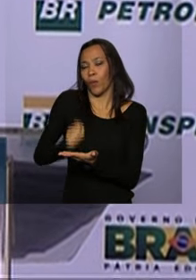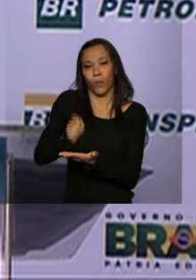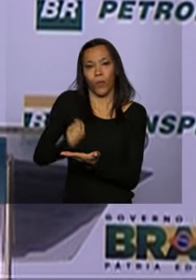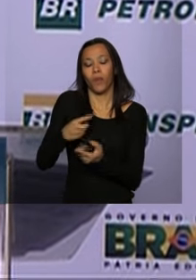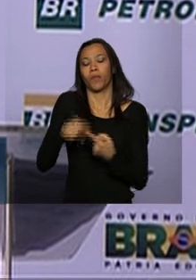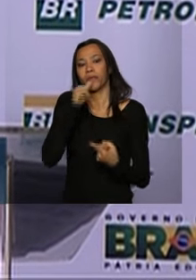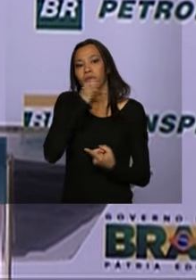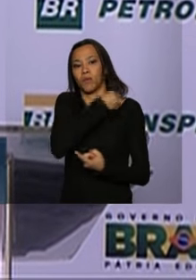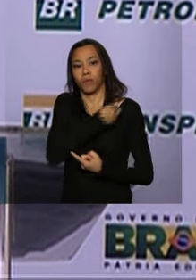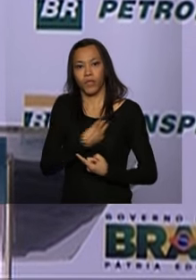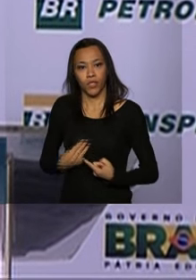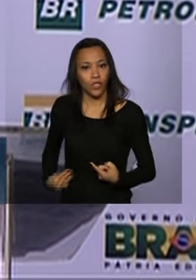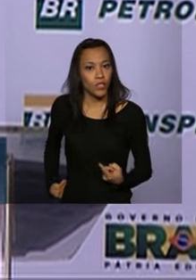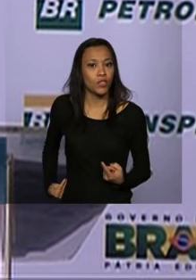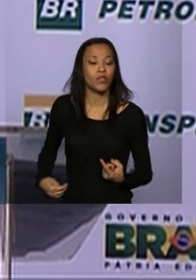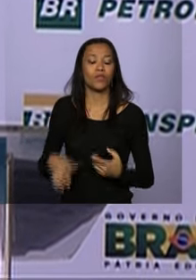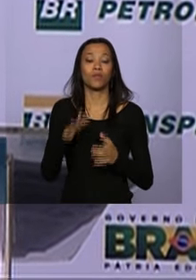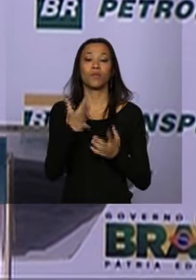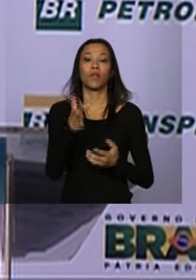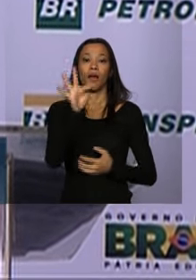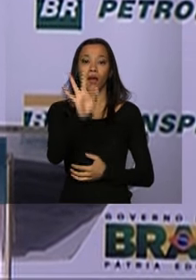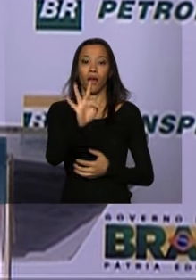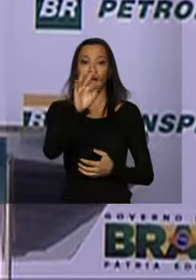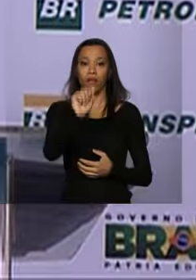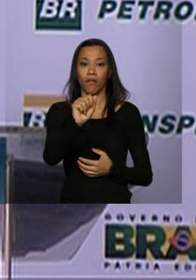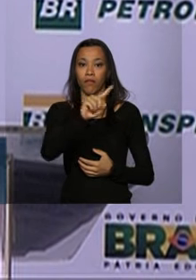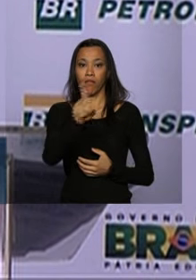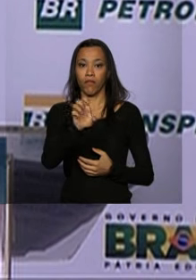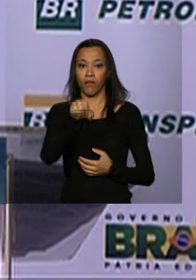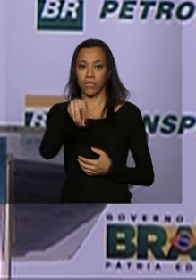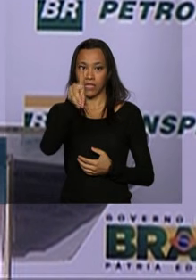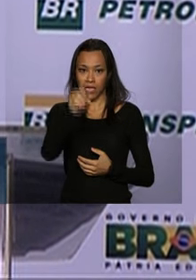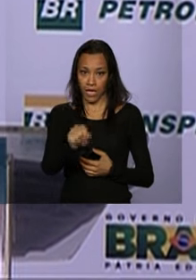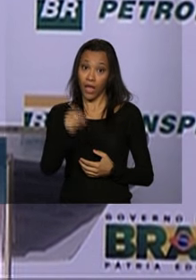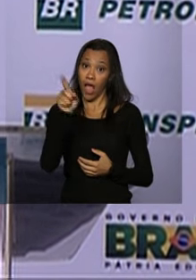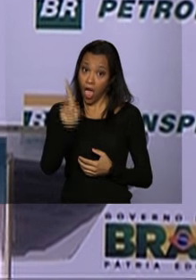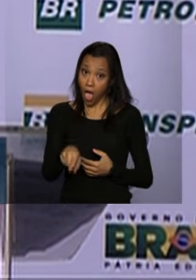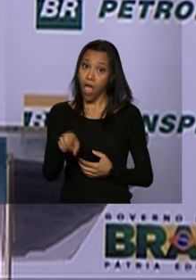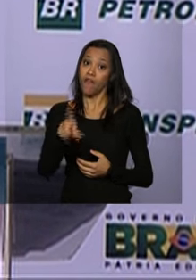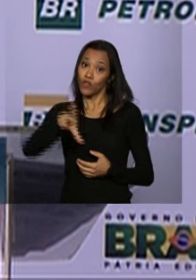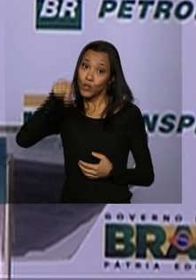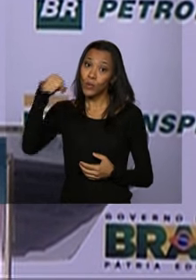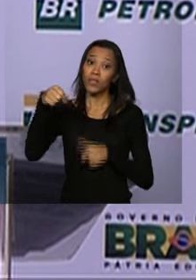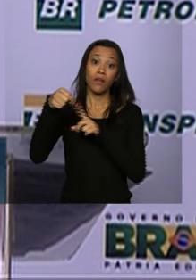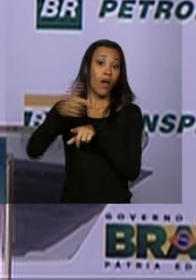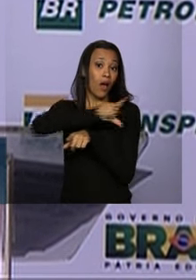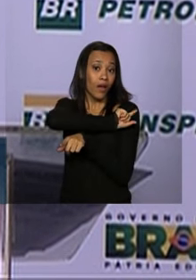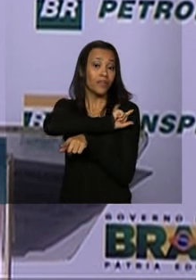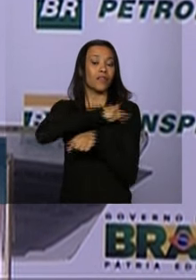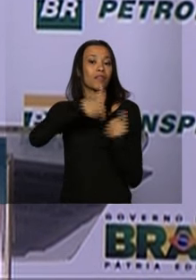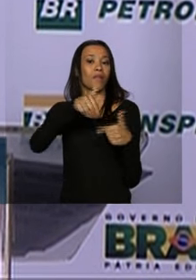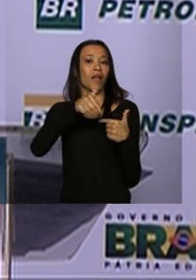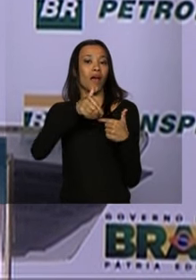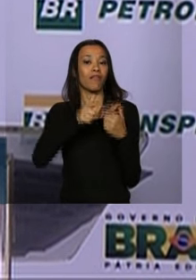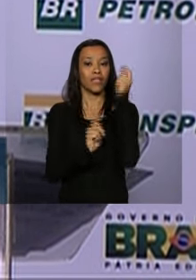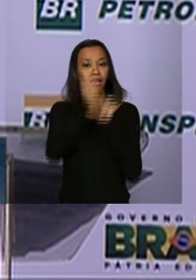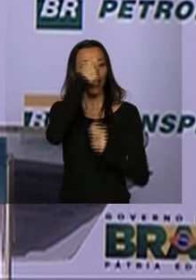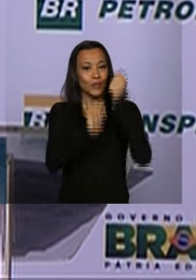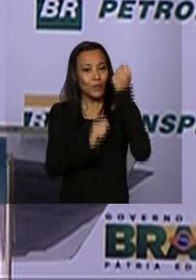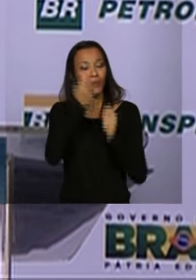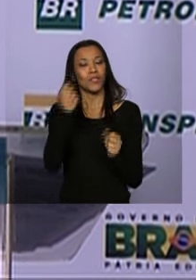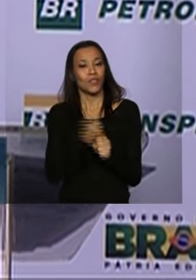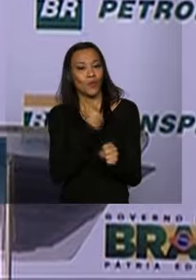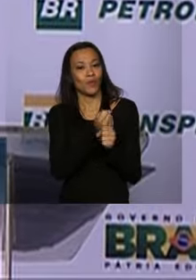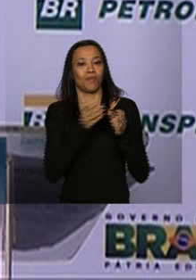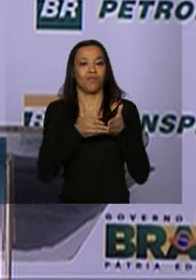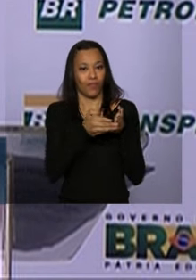ministro da Fazenda, ele é oriundo da indústria naval. Um dia trabalhamos junto, nossa madrinha, né,